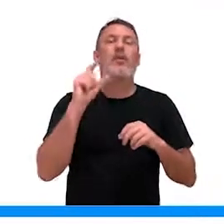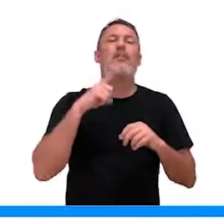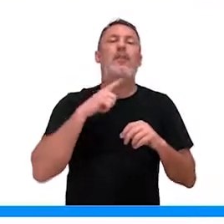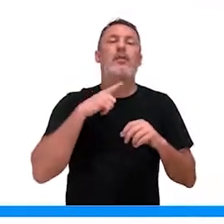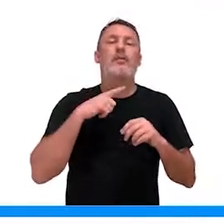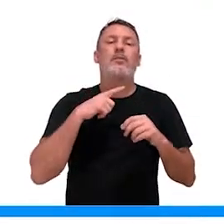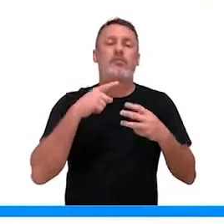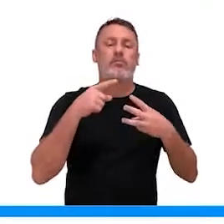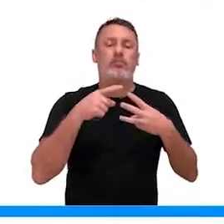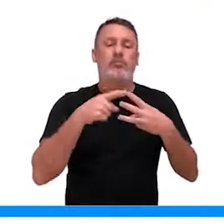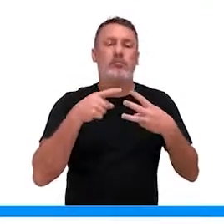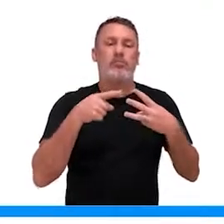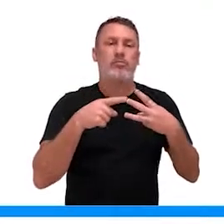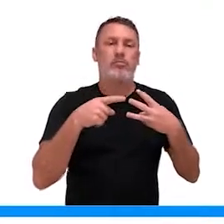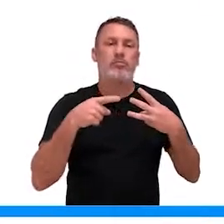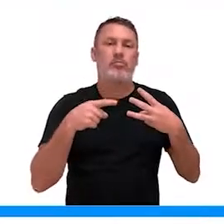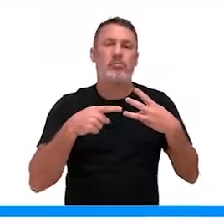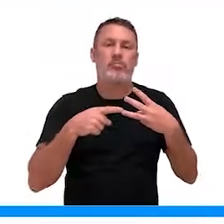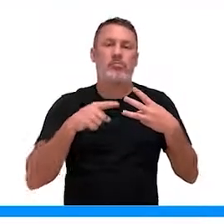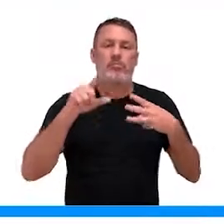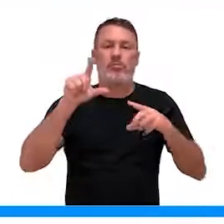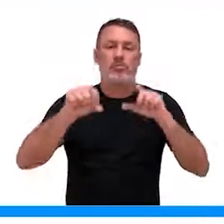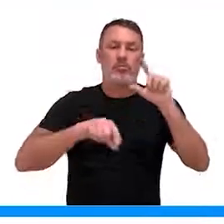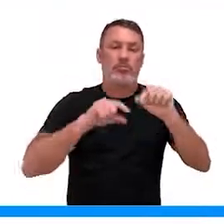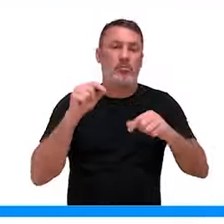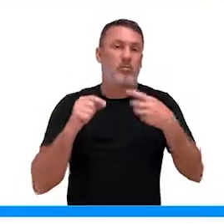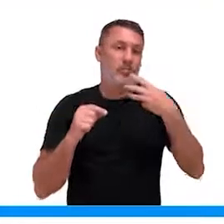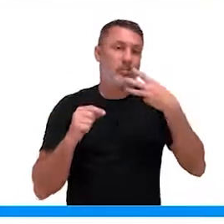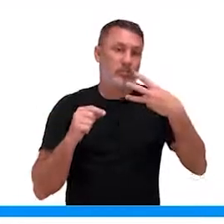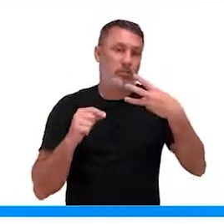então, 3, as chamadas regiões